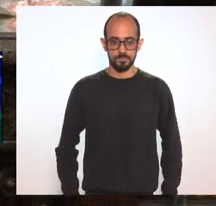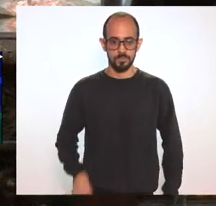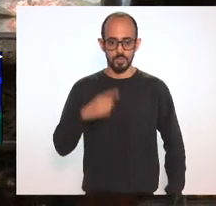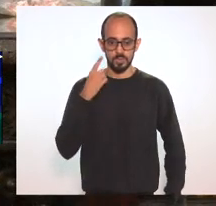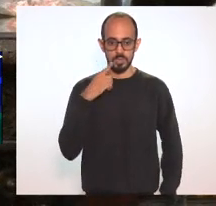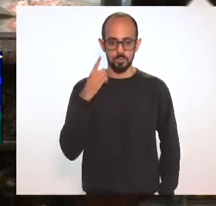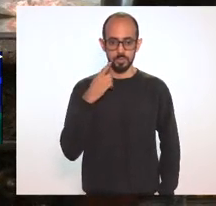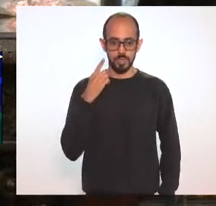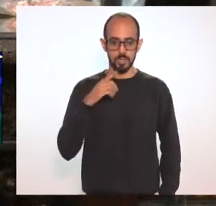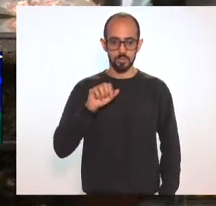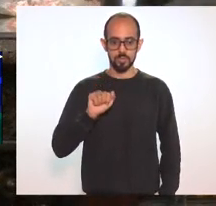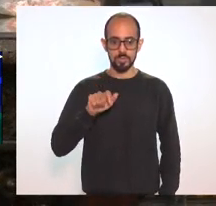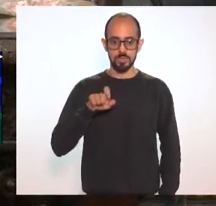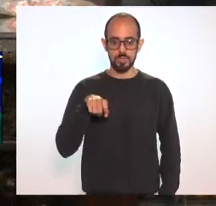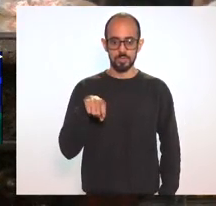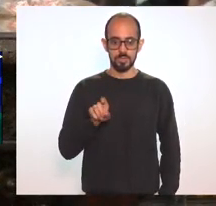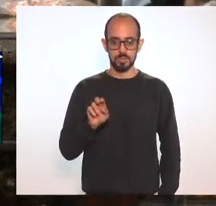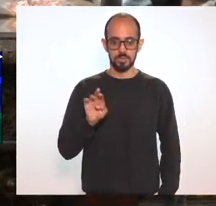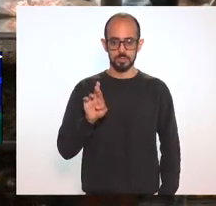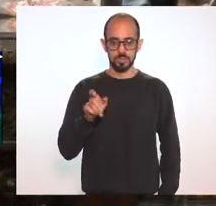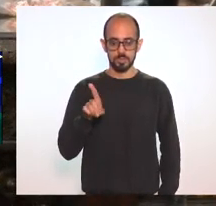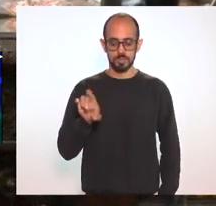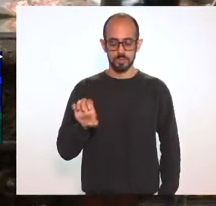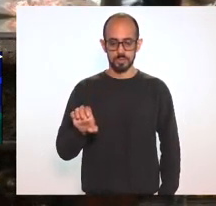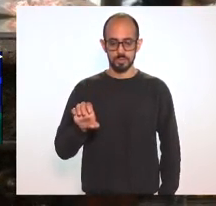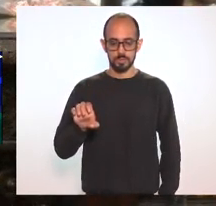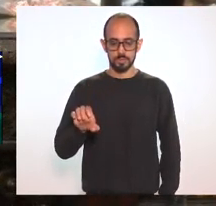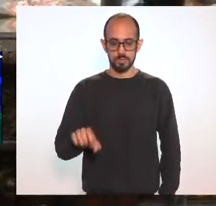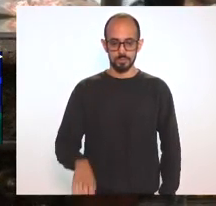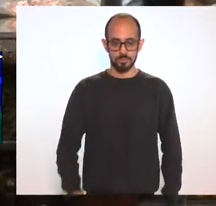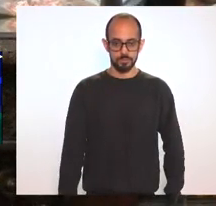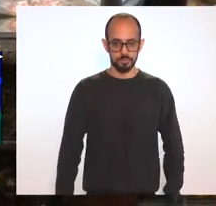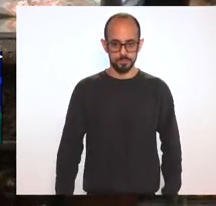Deputado Alexandre Freitas.